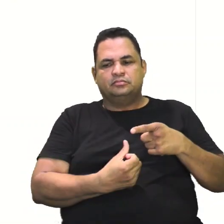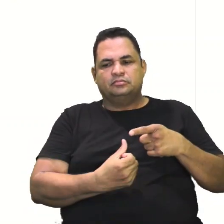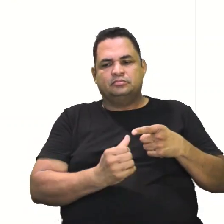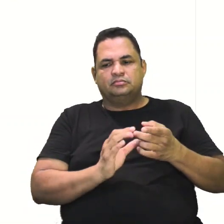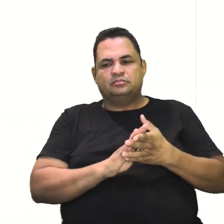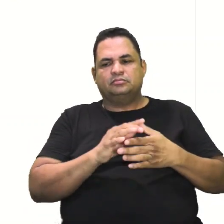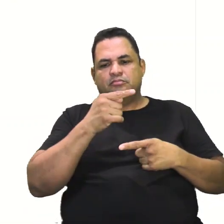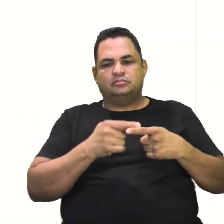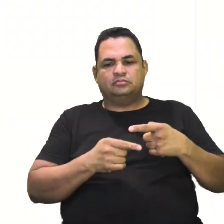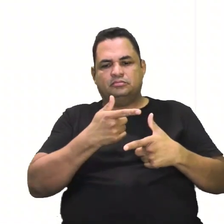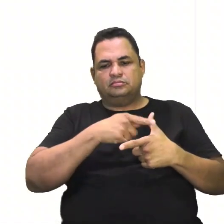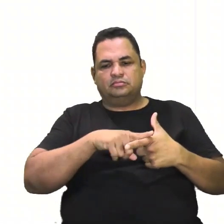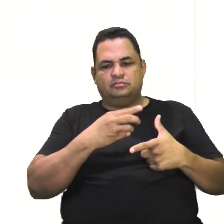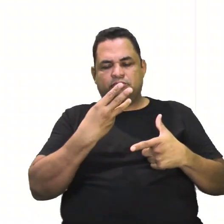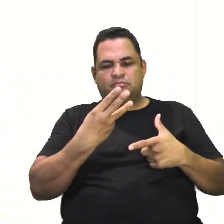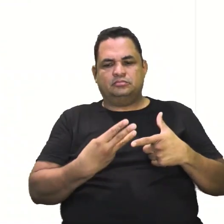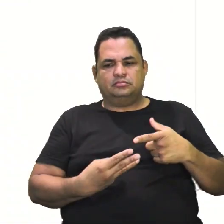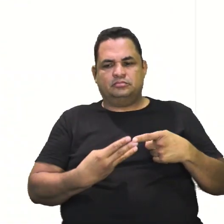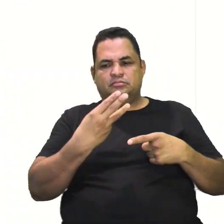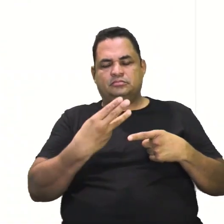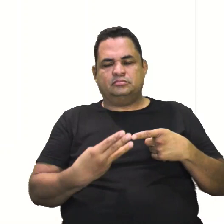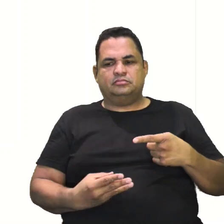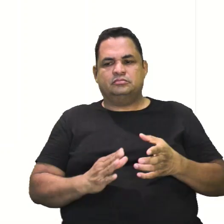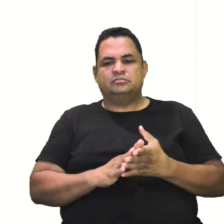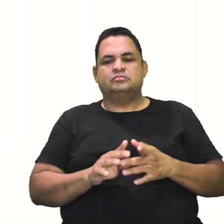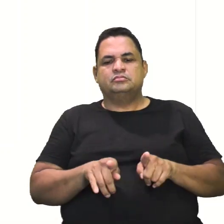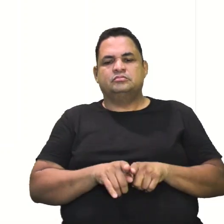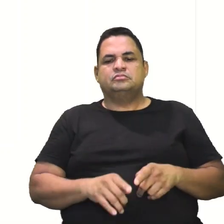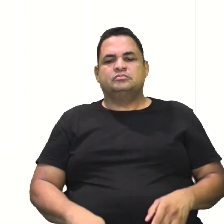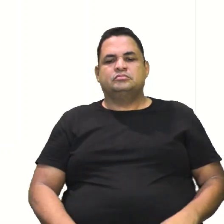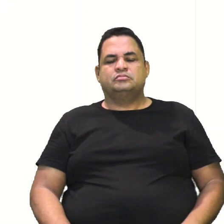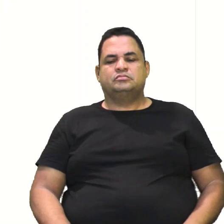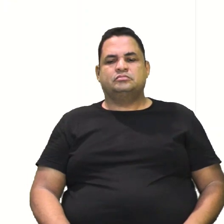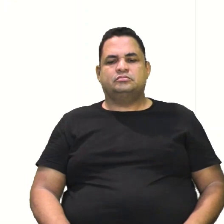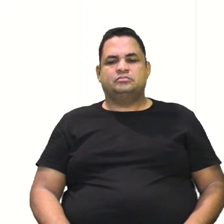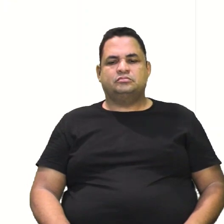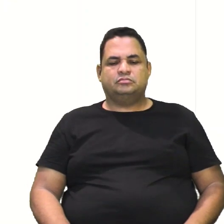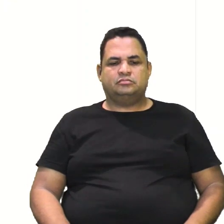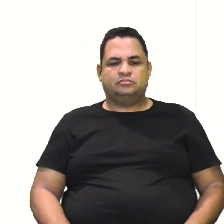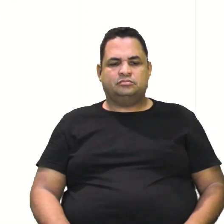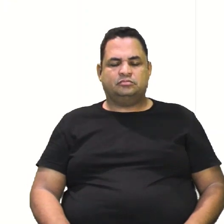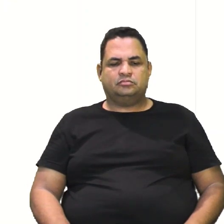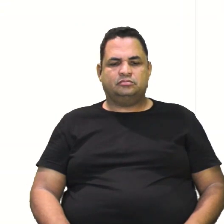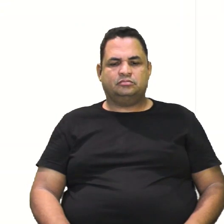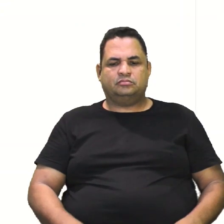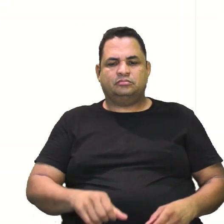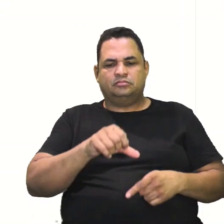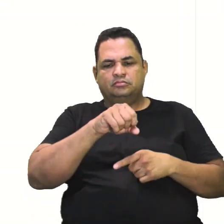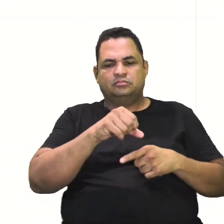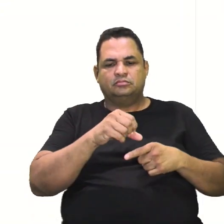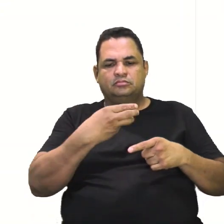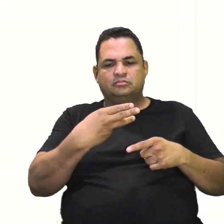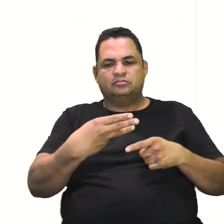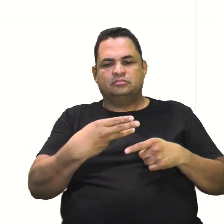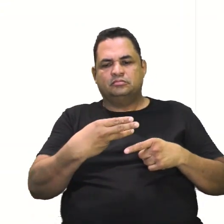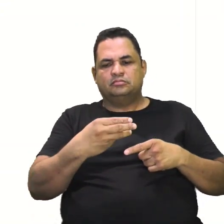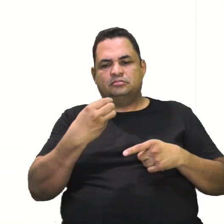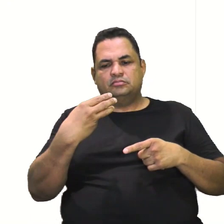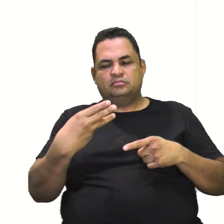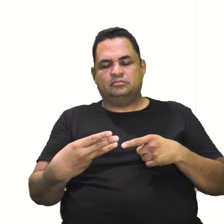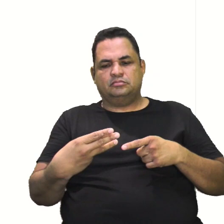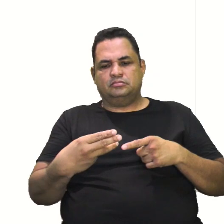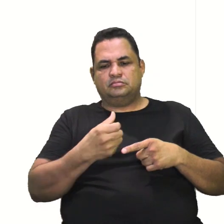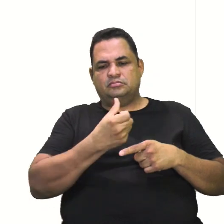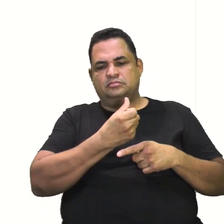dá para dividir por 3, não dá? Isso. Dividir por 3, que nem a gente fez aqui, ó. Dividiu por 3. 9 por 3?